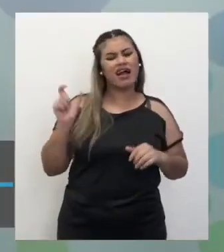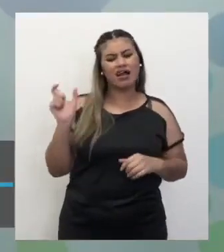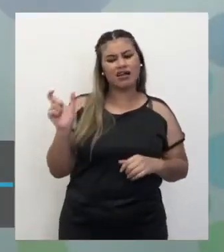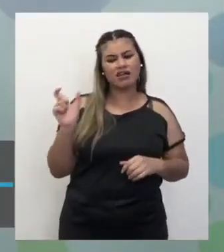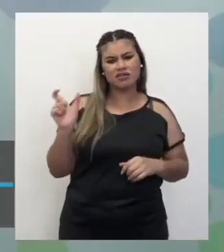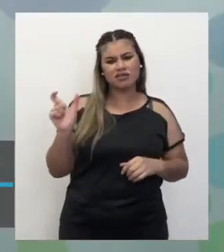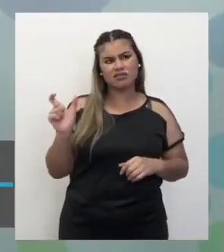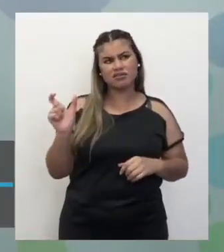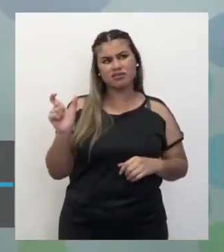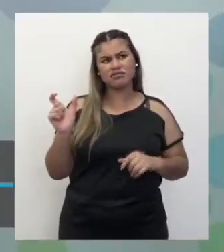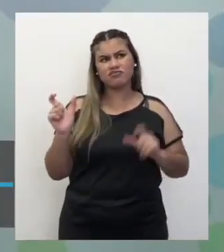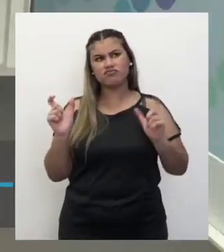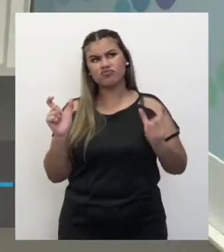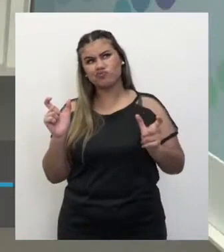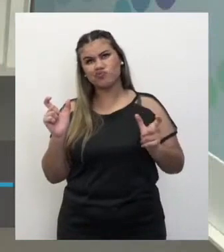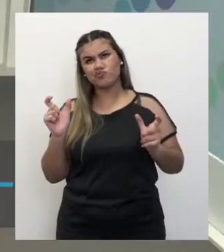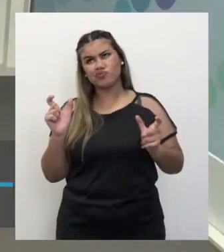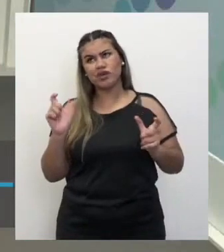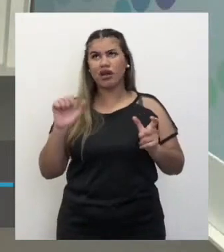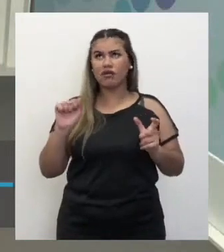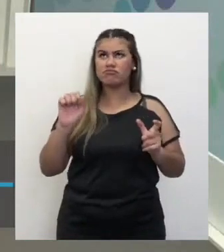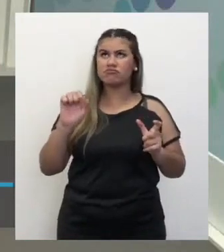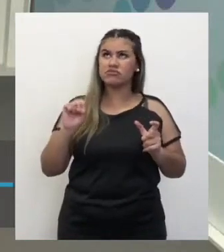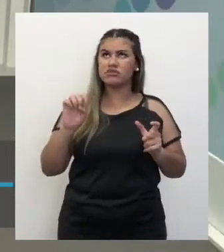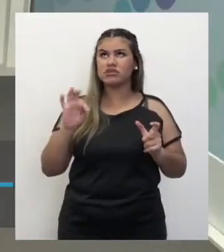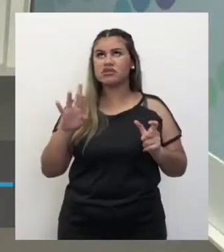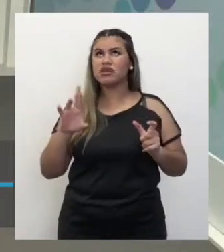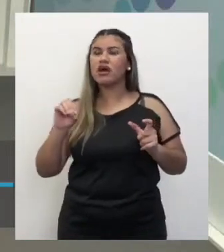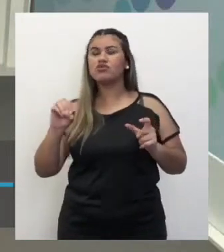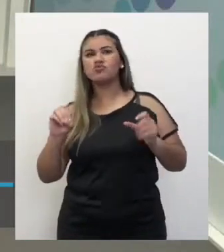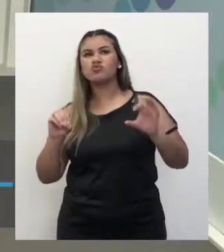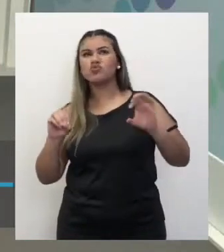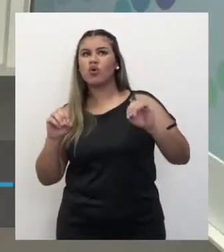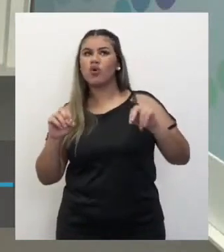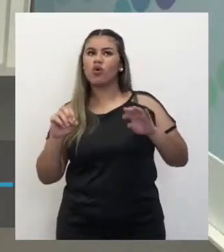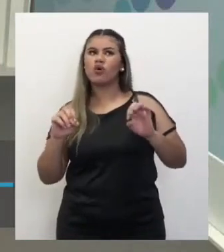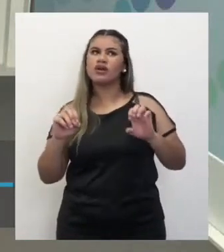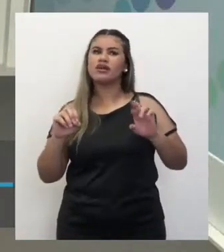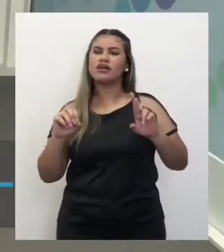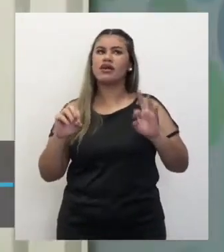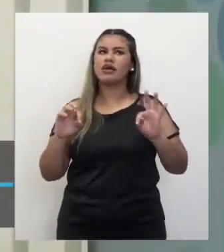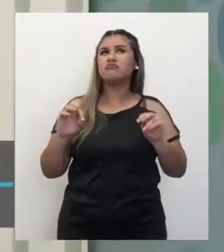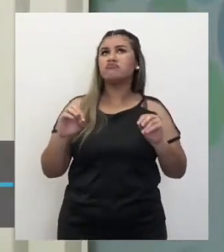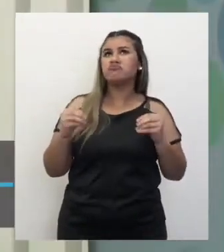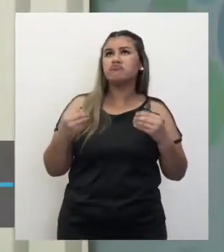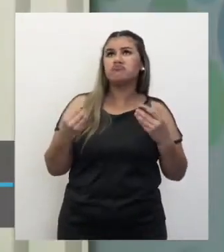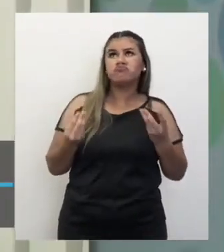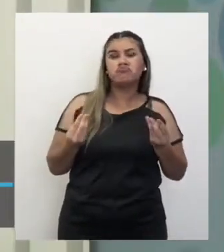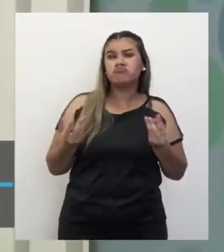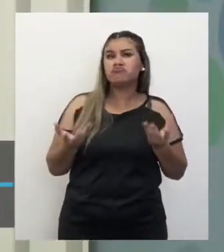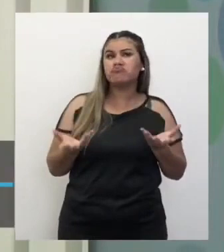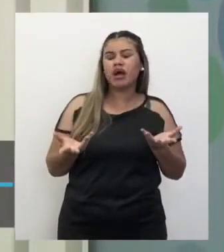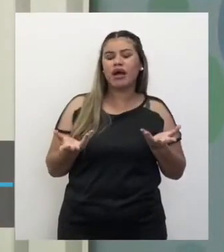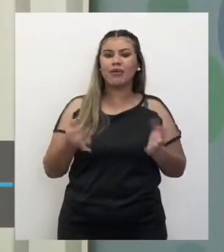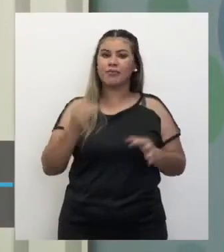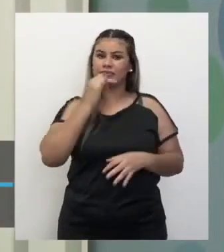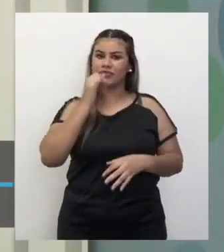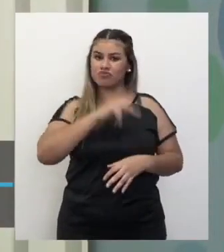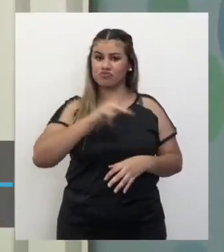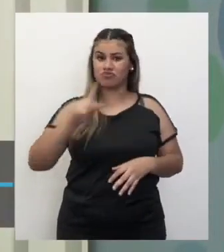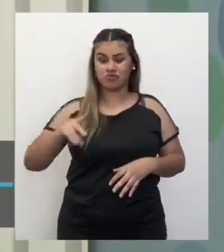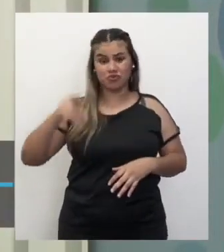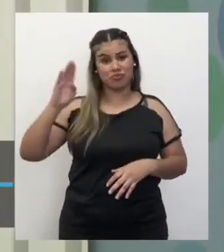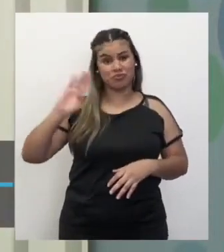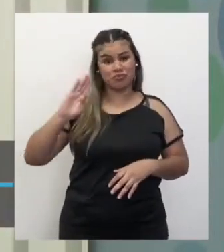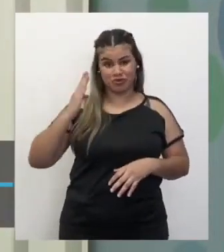seria o contrário? Pode ser. Então, olha, a questão é essa. Um professor de biologia, ele estaria muito mais apto para